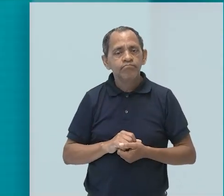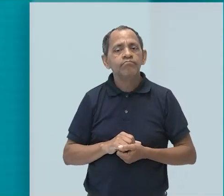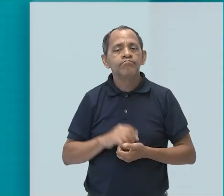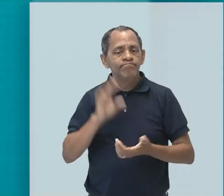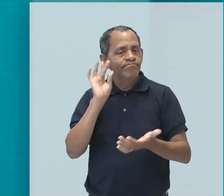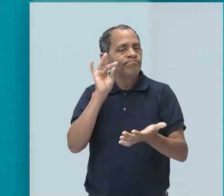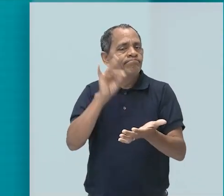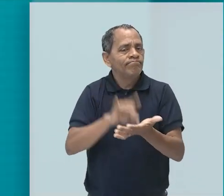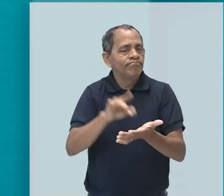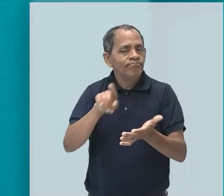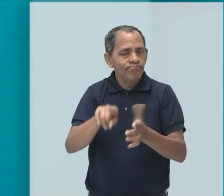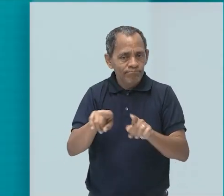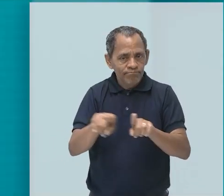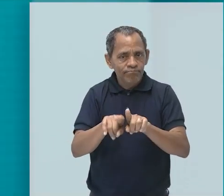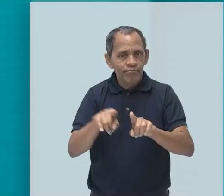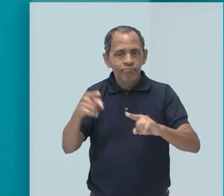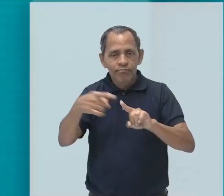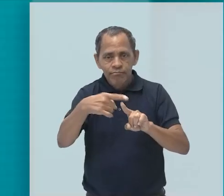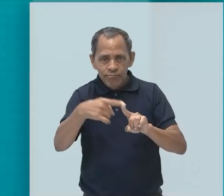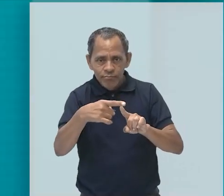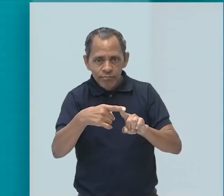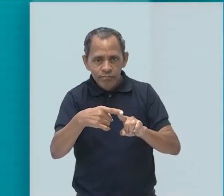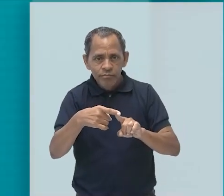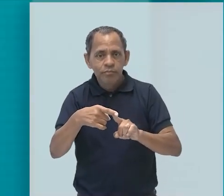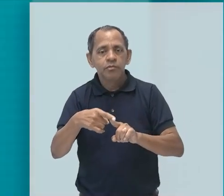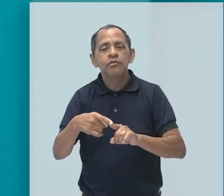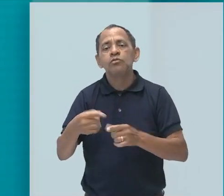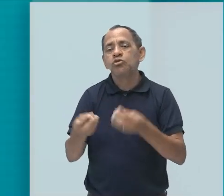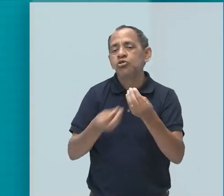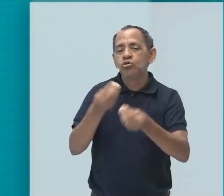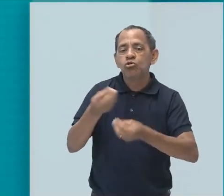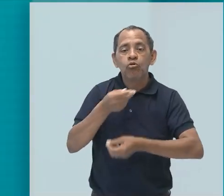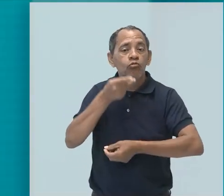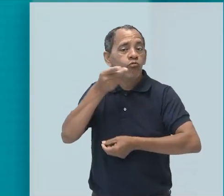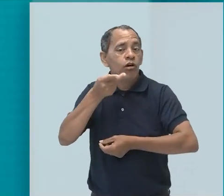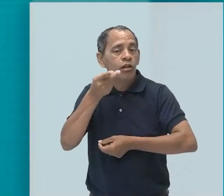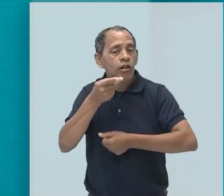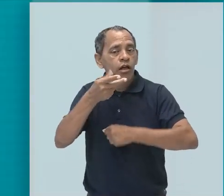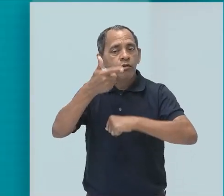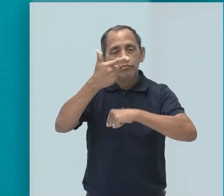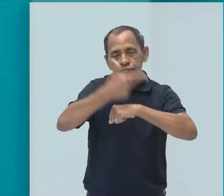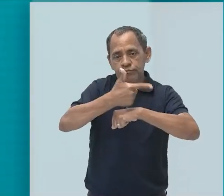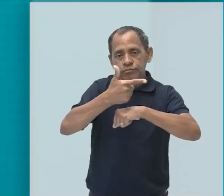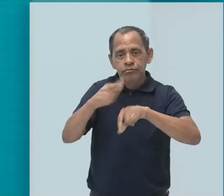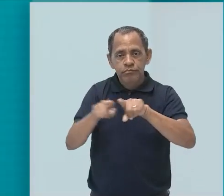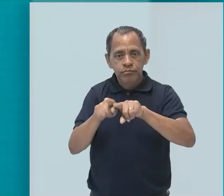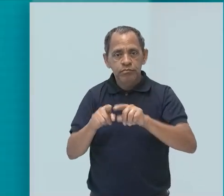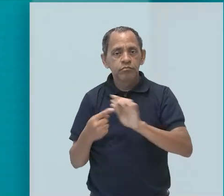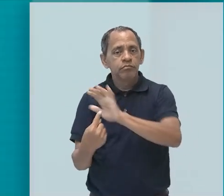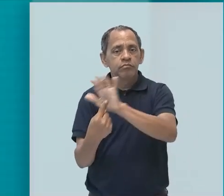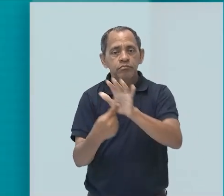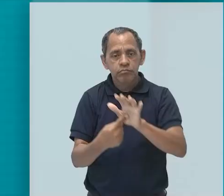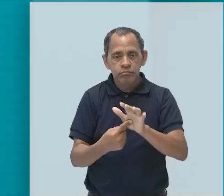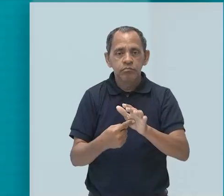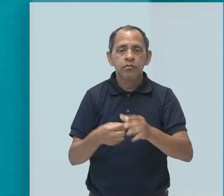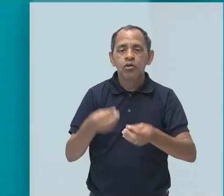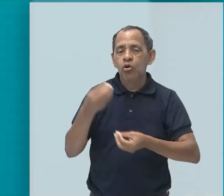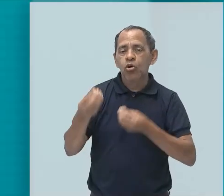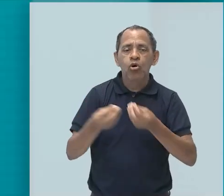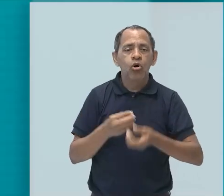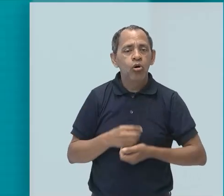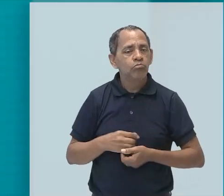enfatizar esse léxico que ela utilizava e de expor de uma maneira em que ela